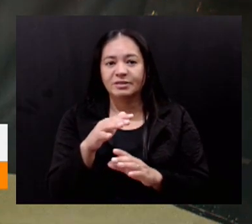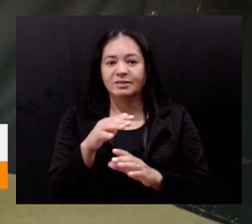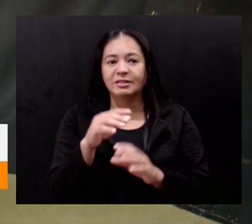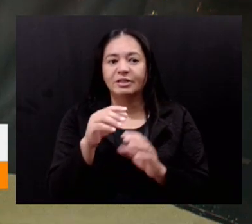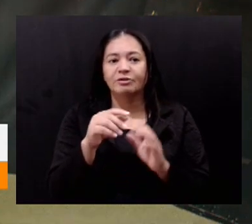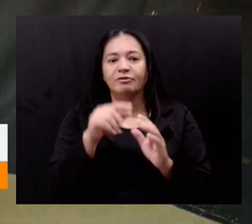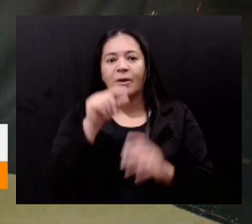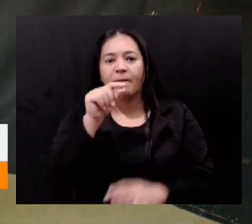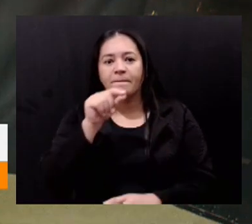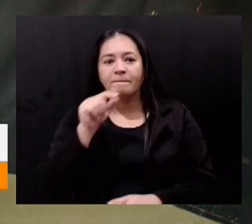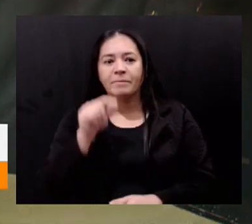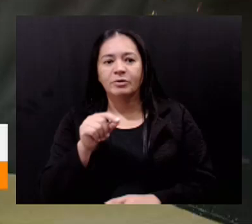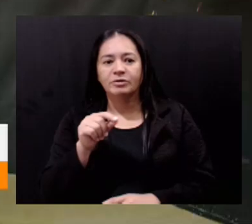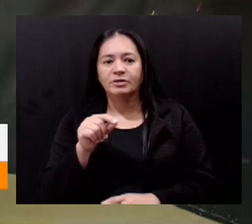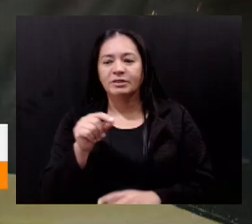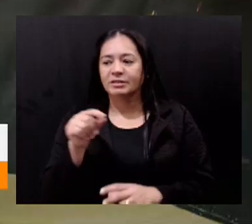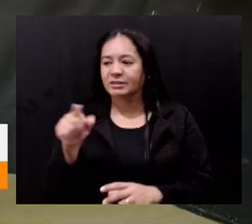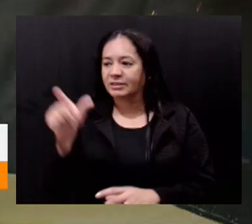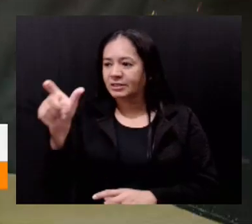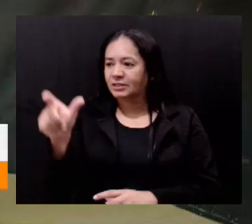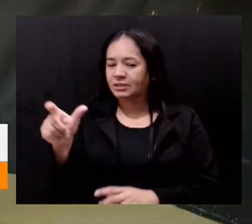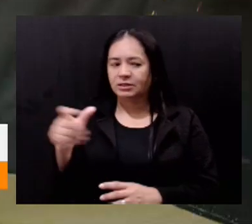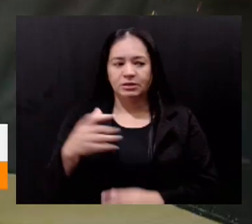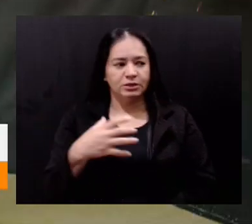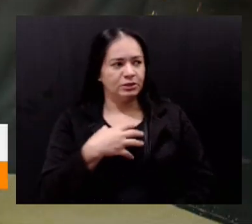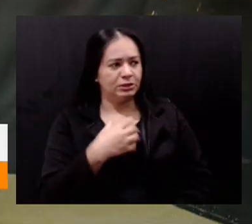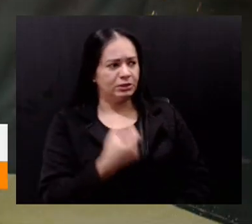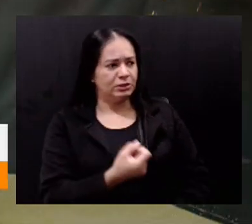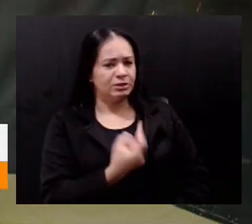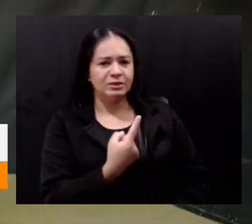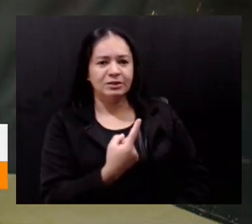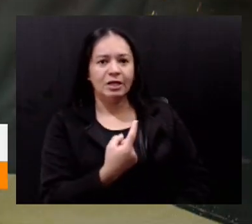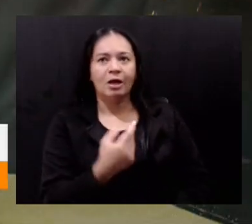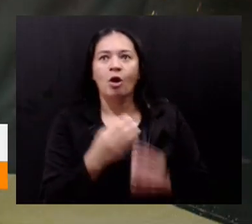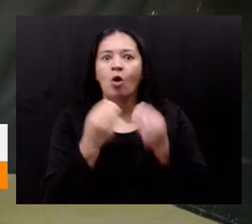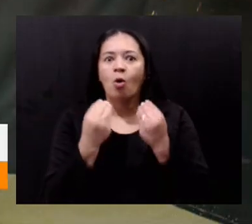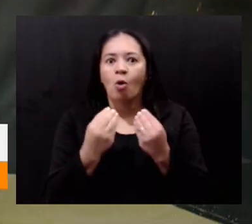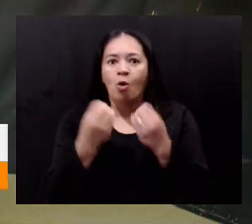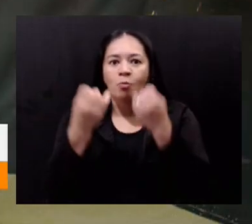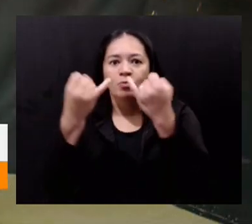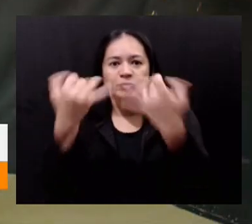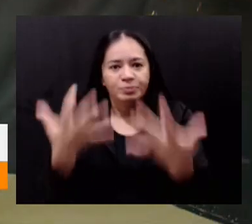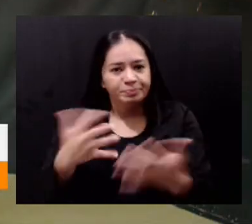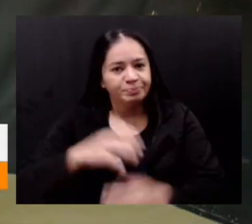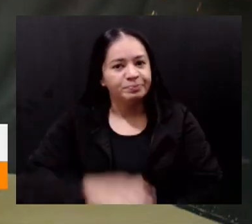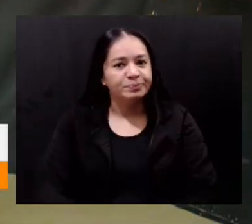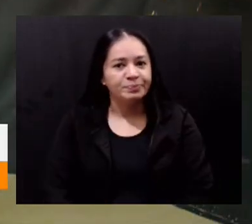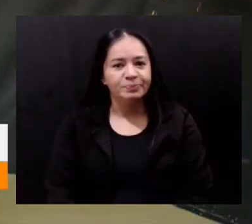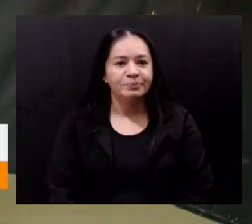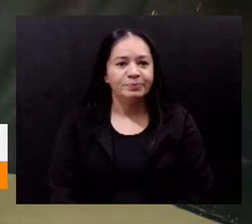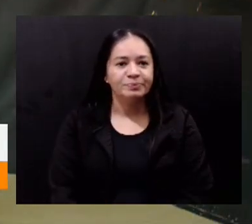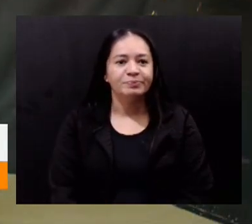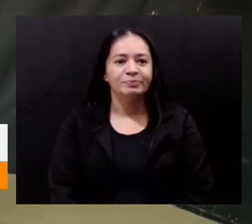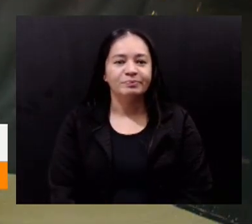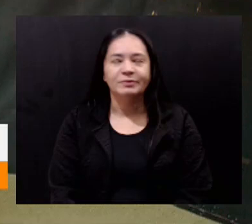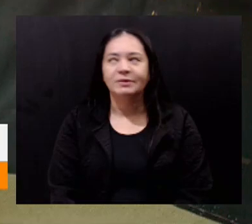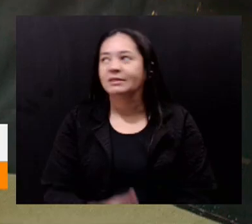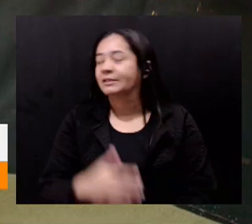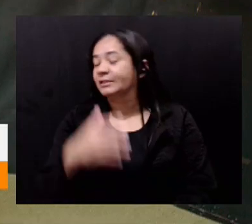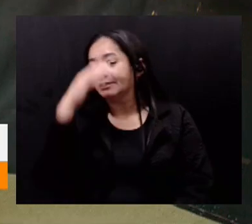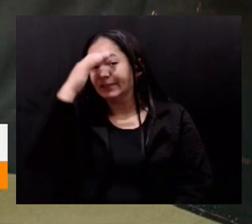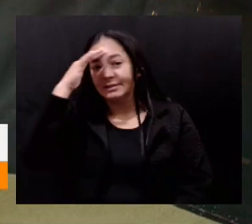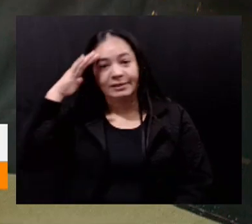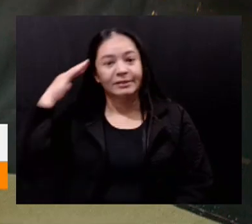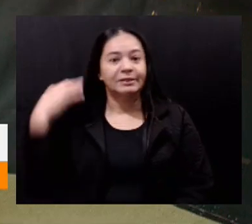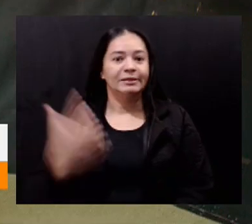uma forma diferente. Gente, para explicar depois dá trabalho, né? Eu gostaria que